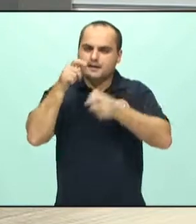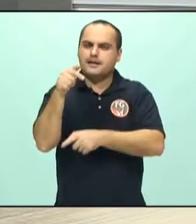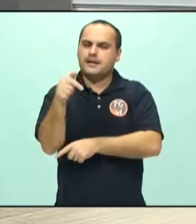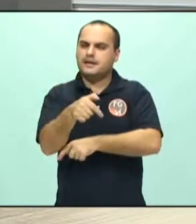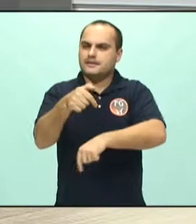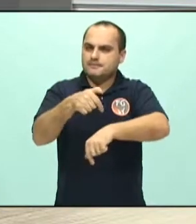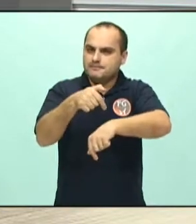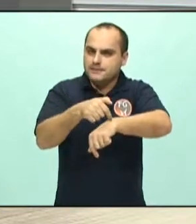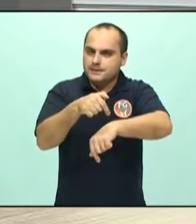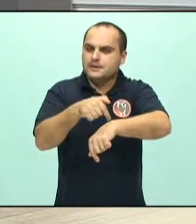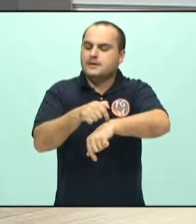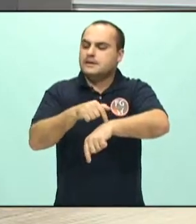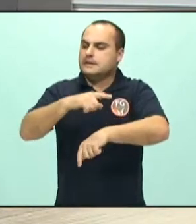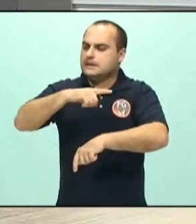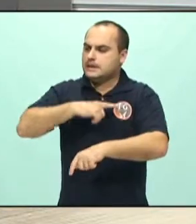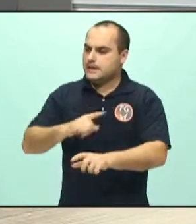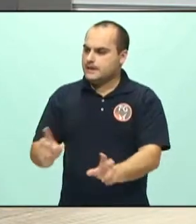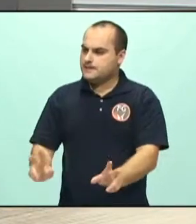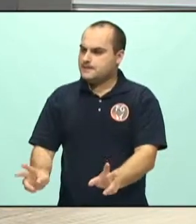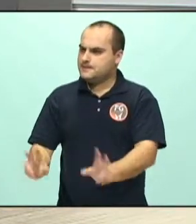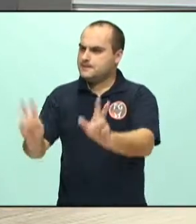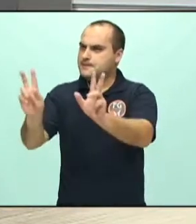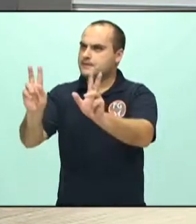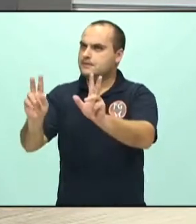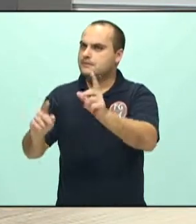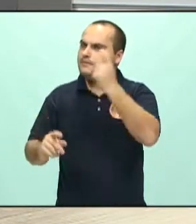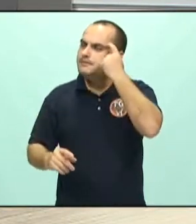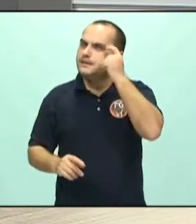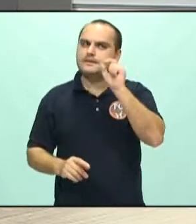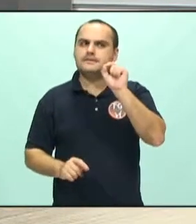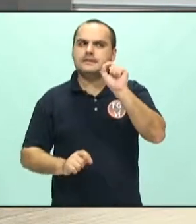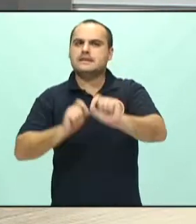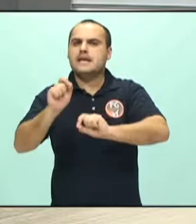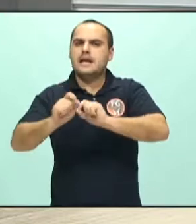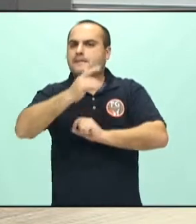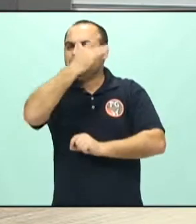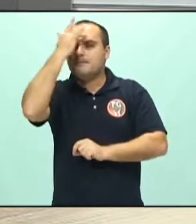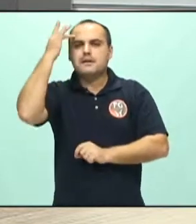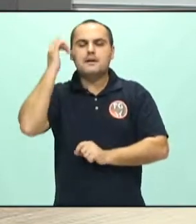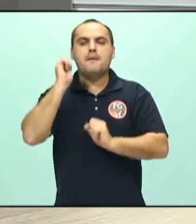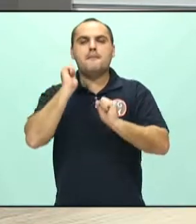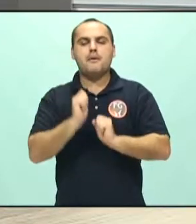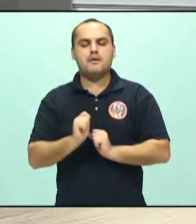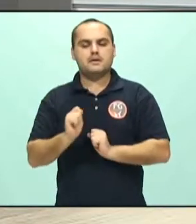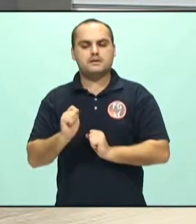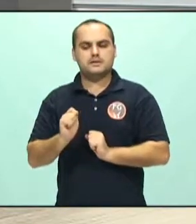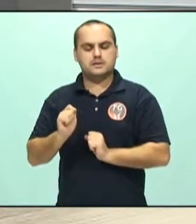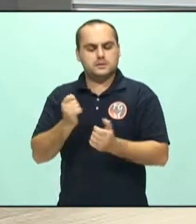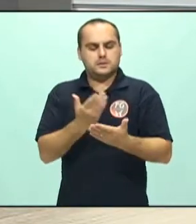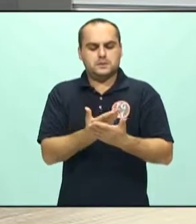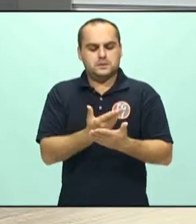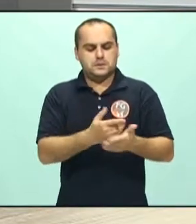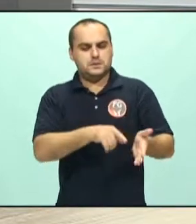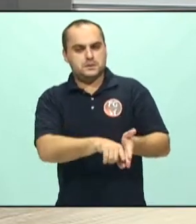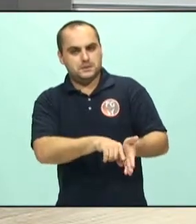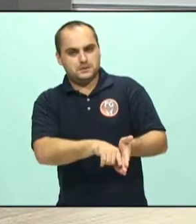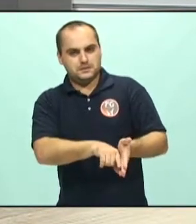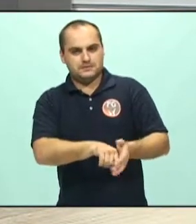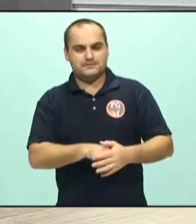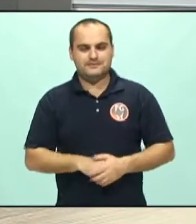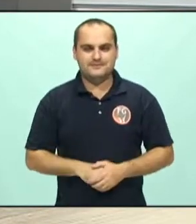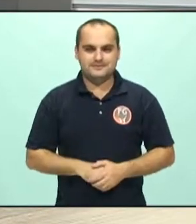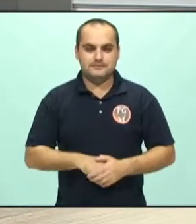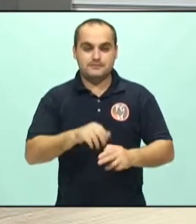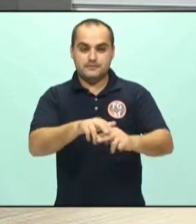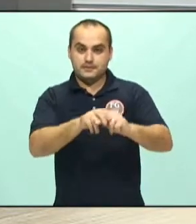esse potencial, então a gente senta e pensa assim, não, quais são os autores que nós podemos trazer e que vai de fato contribuir? Foi quando nós